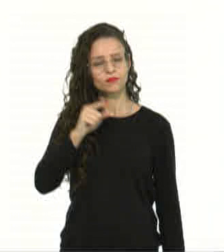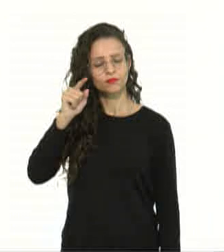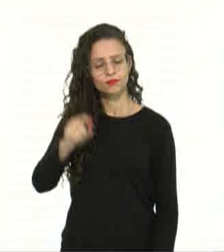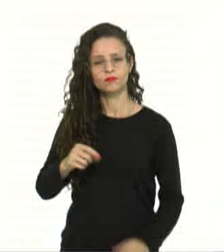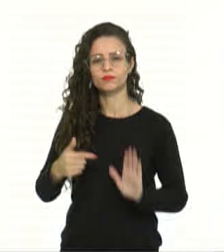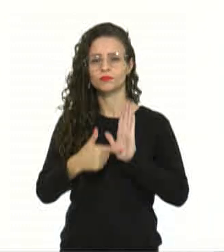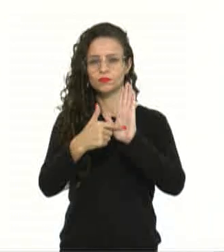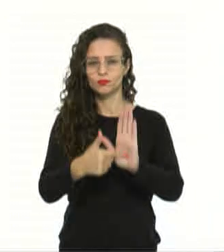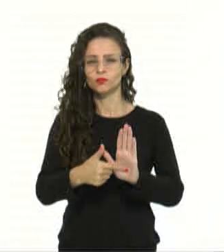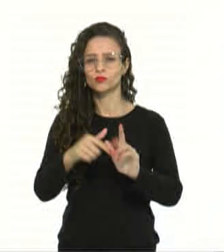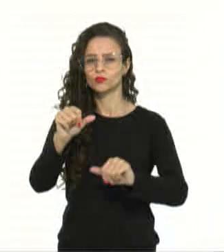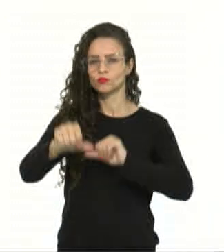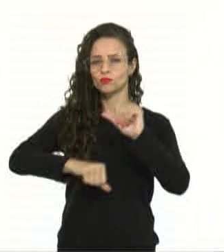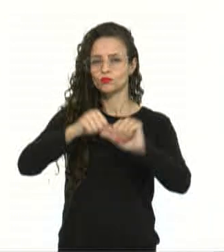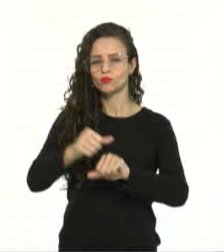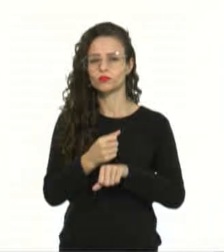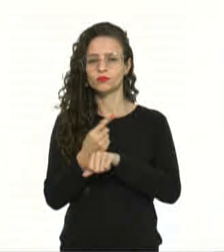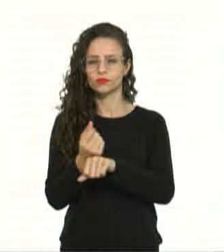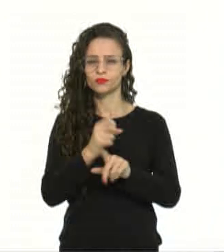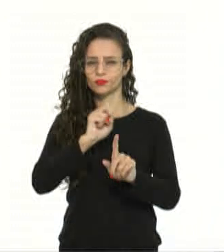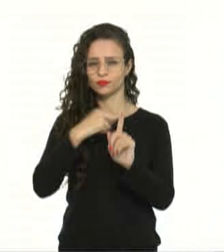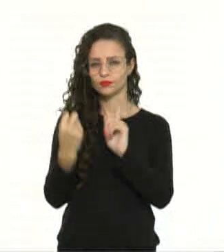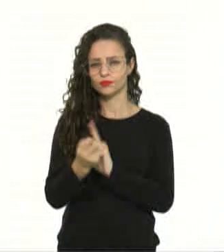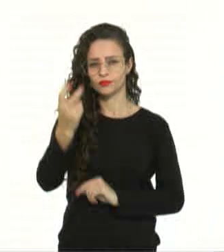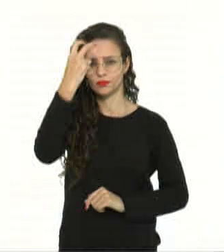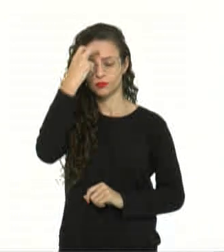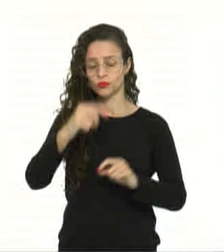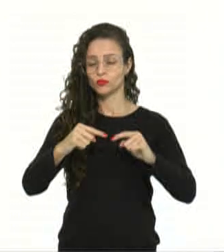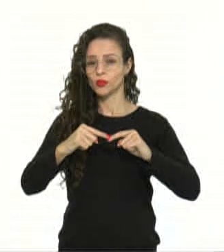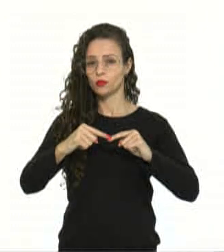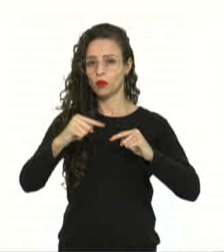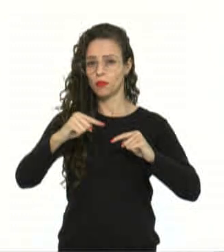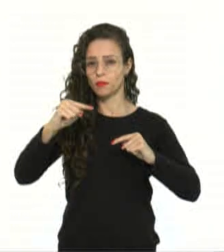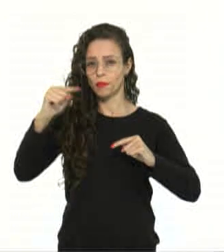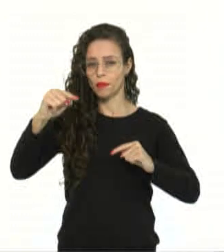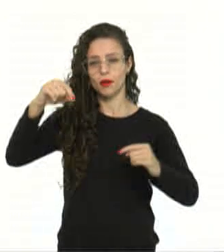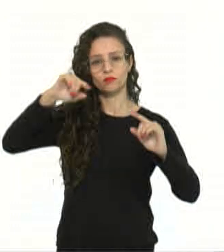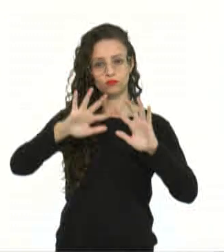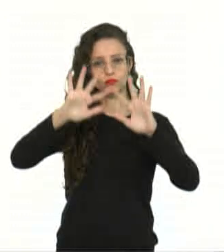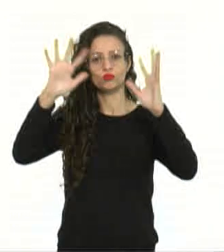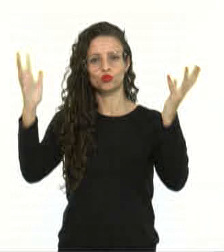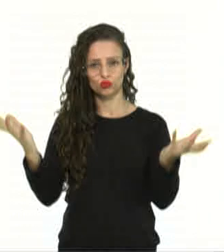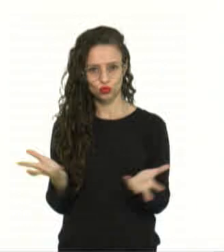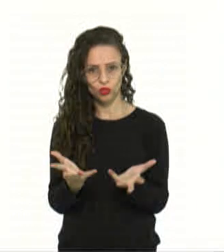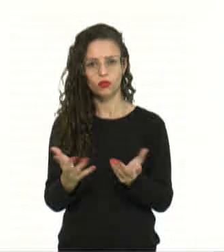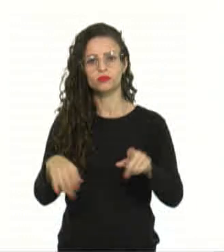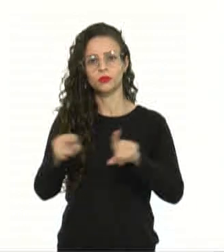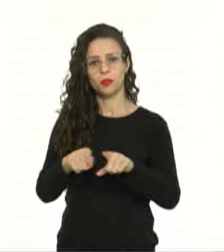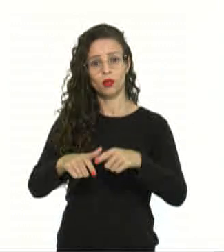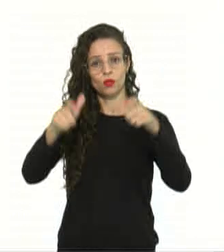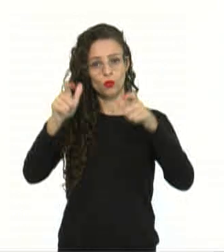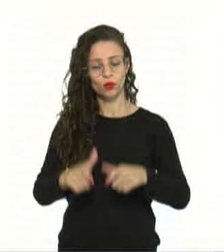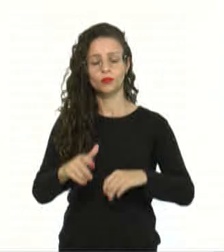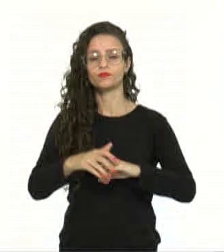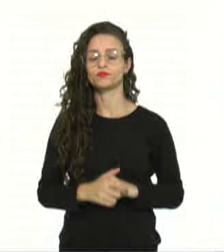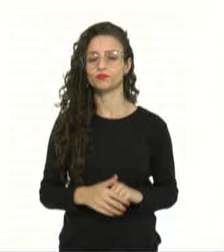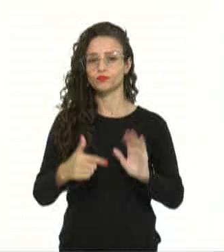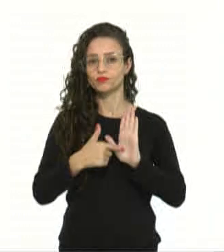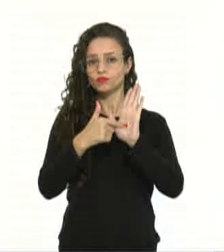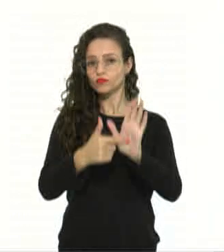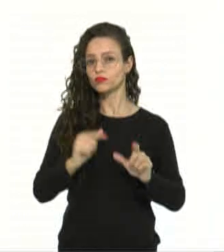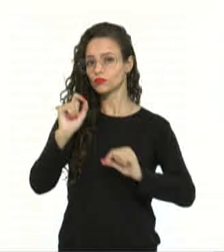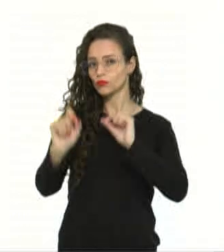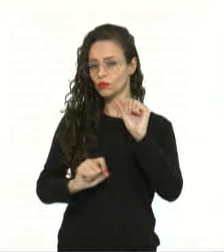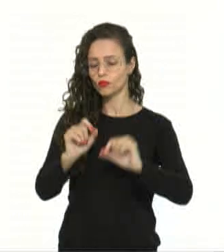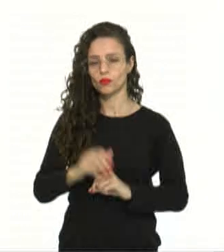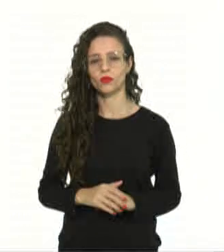com reflexos sociais, econômicos e culturais em larga escala, tanto mundial quanto local. Assim afirma Giddens, abre aspas,